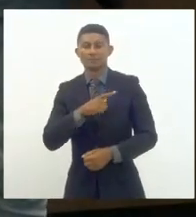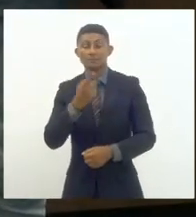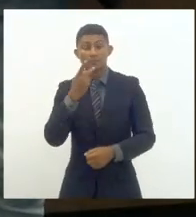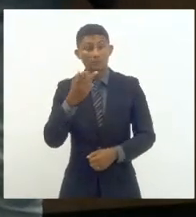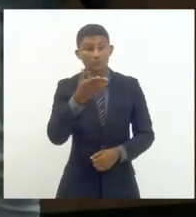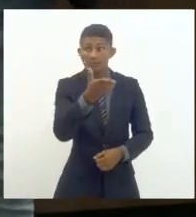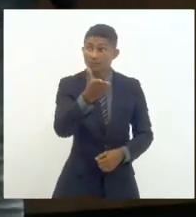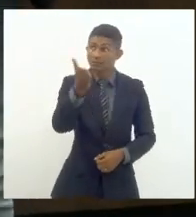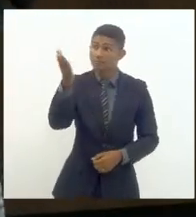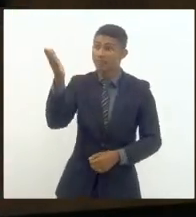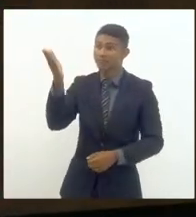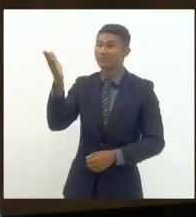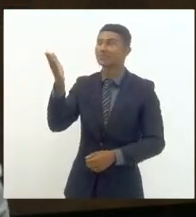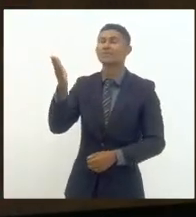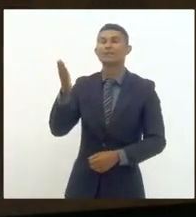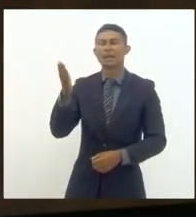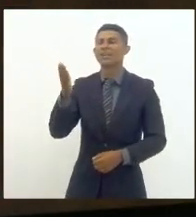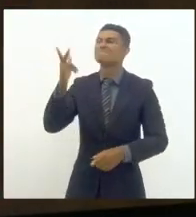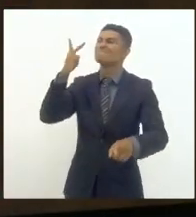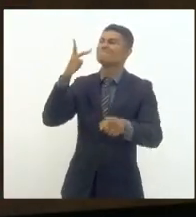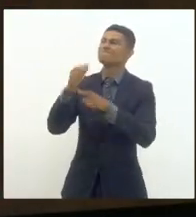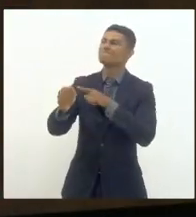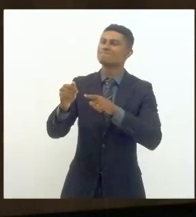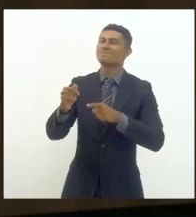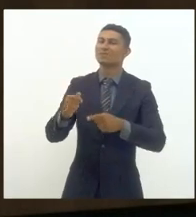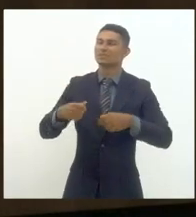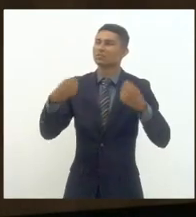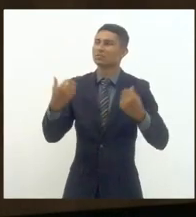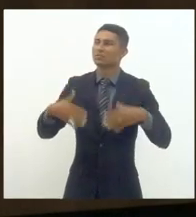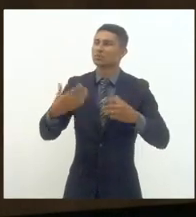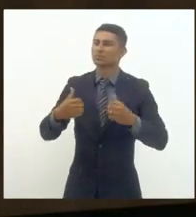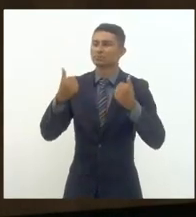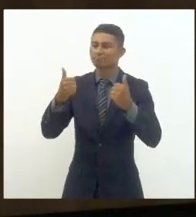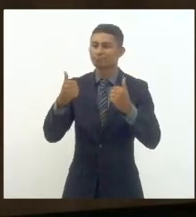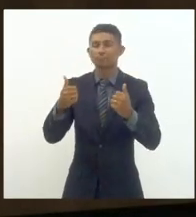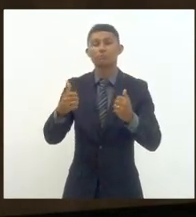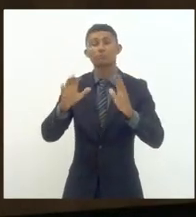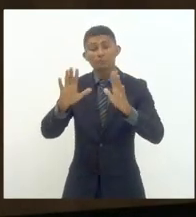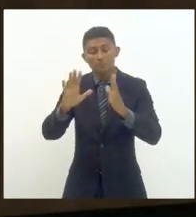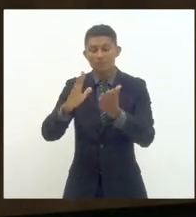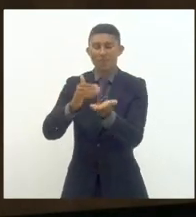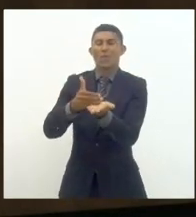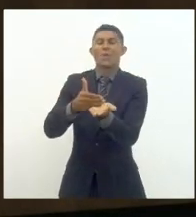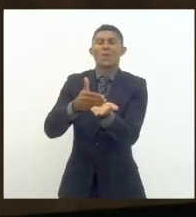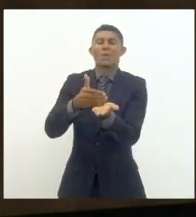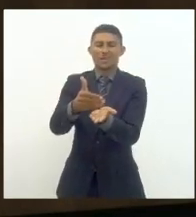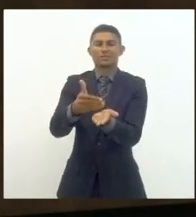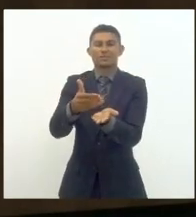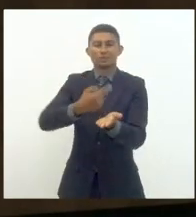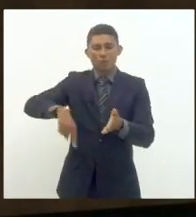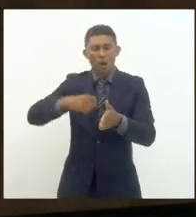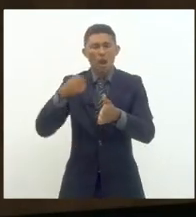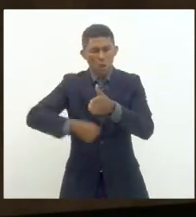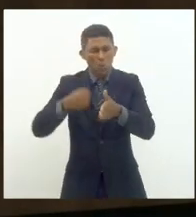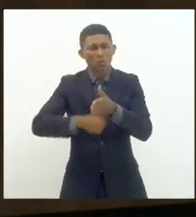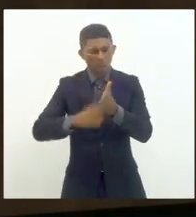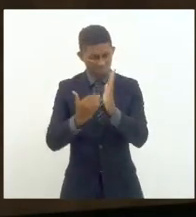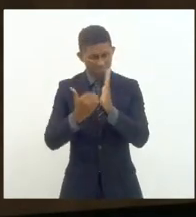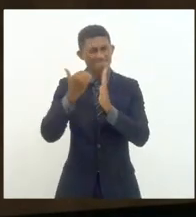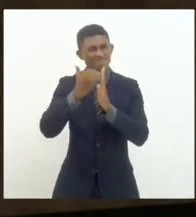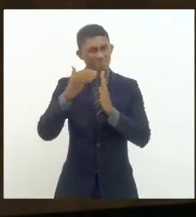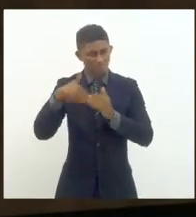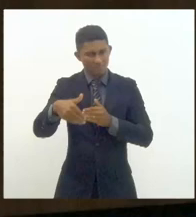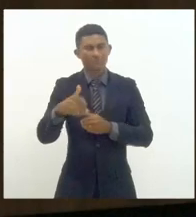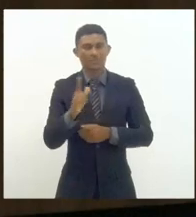para vocês que é uma vitória plausível, mas é apenas o começo daquilo que lutamos e brigamos muito.